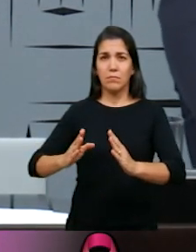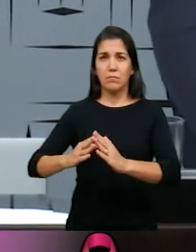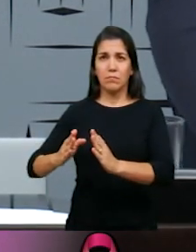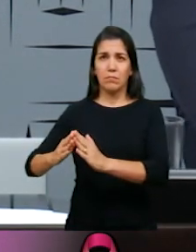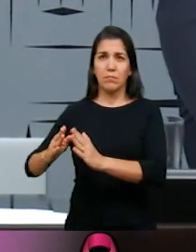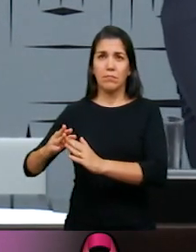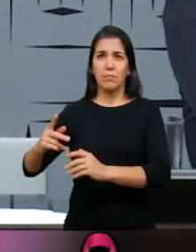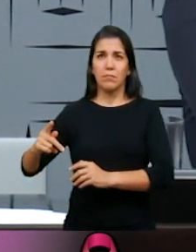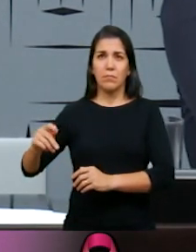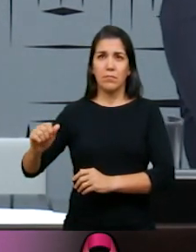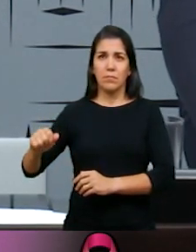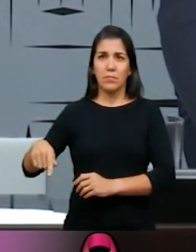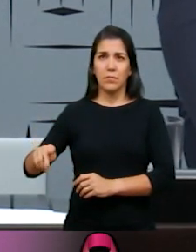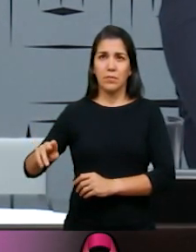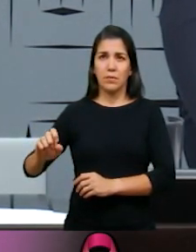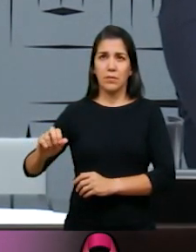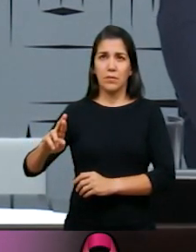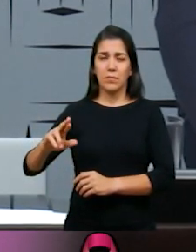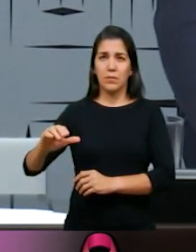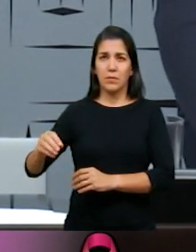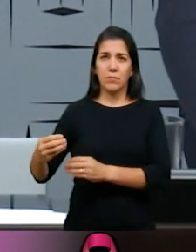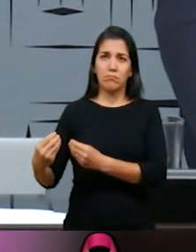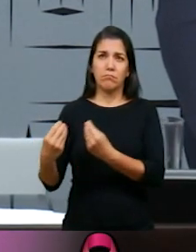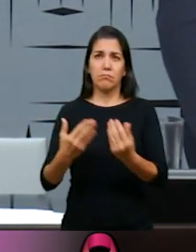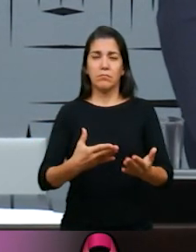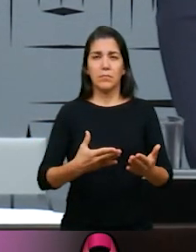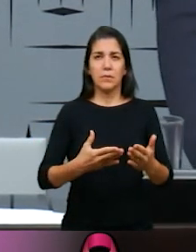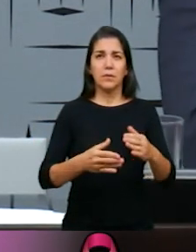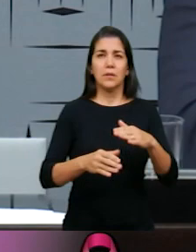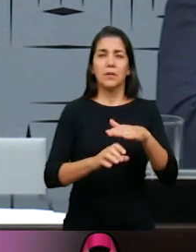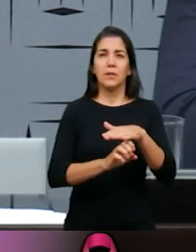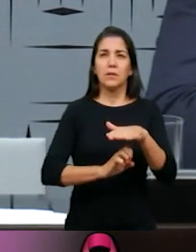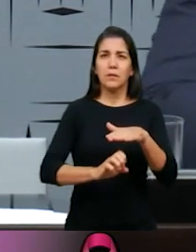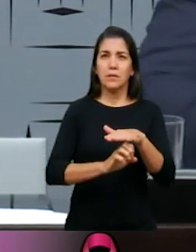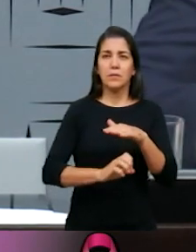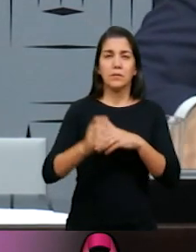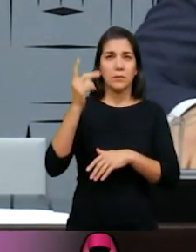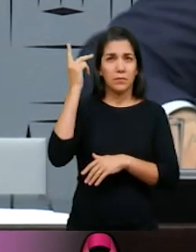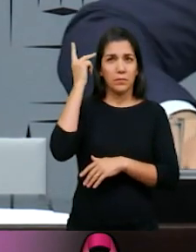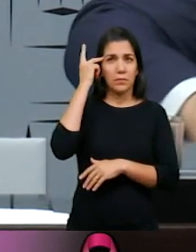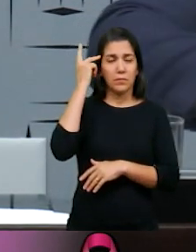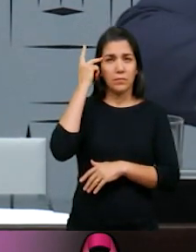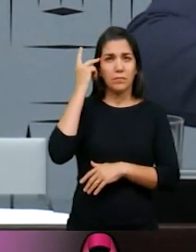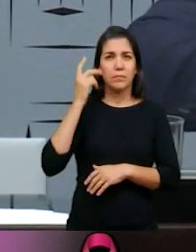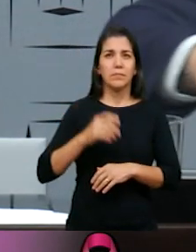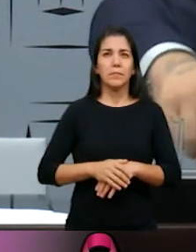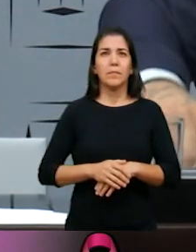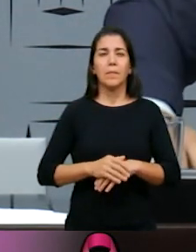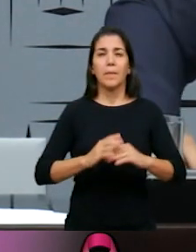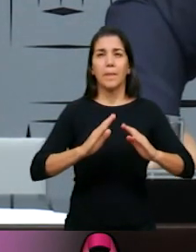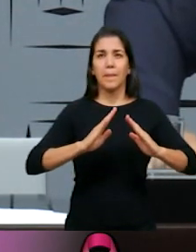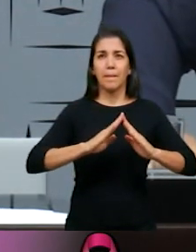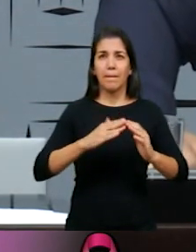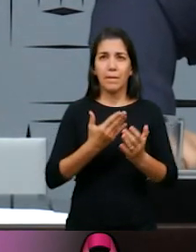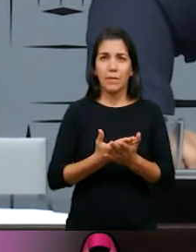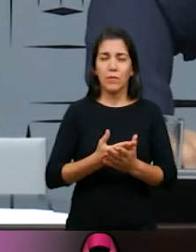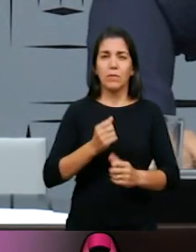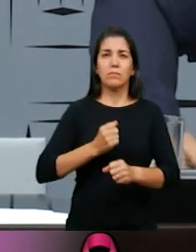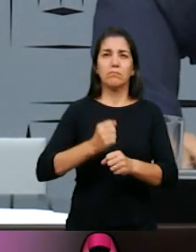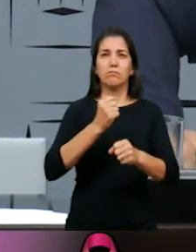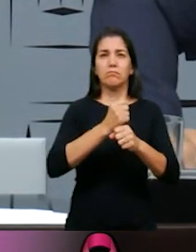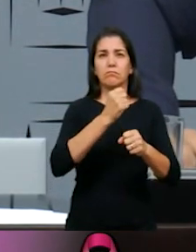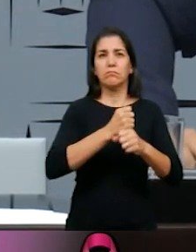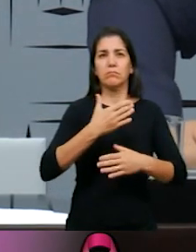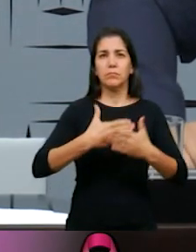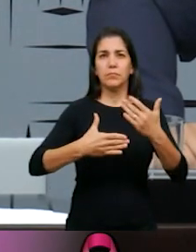residencial Paquerê, a Fazenda do Estado de São Paulo, para construção de prédio escolar. A Comissão de Justiça e